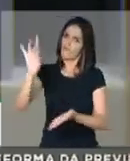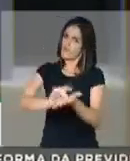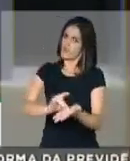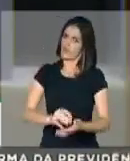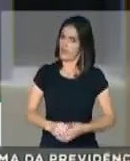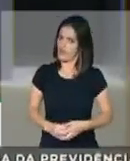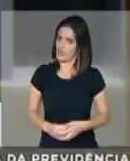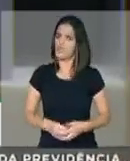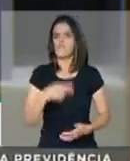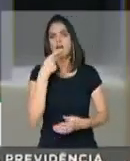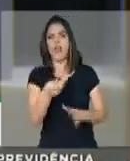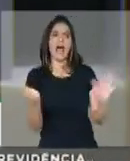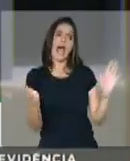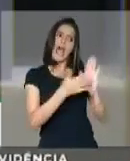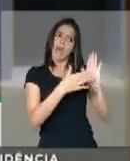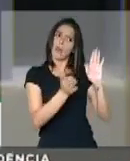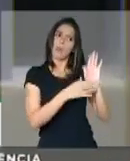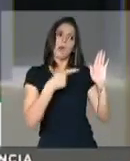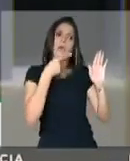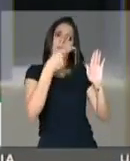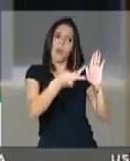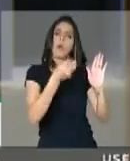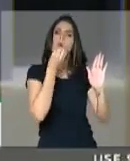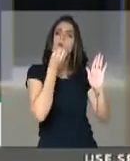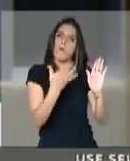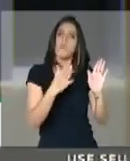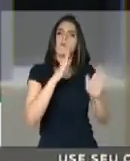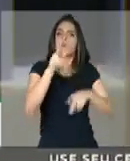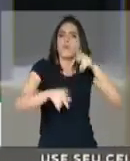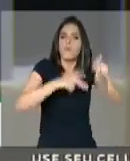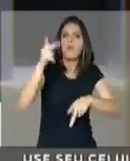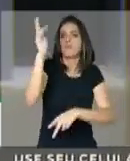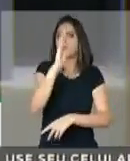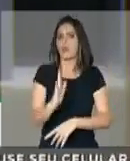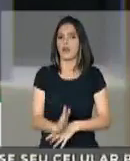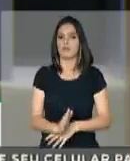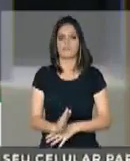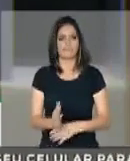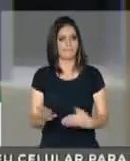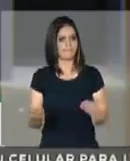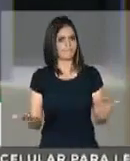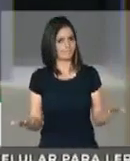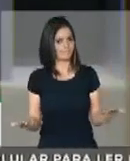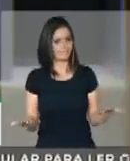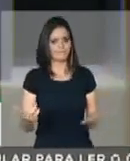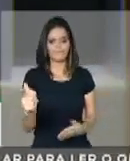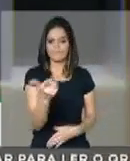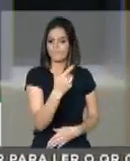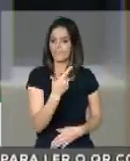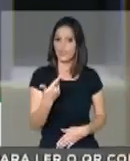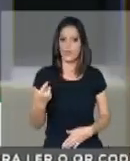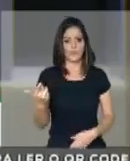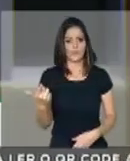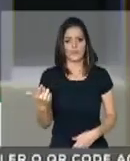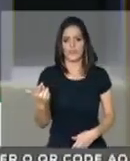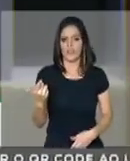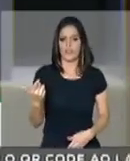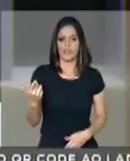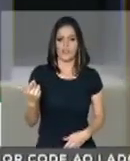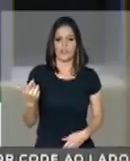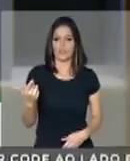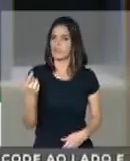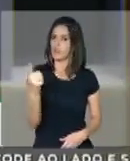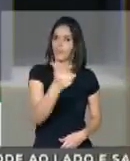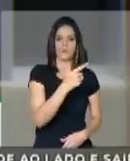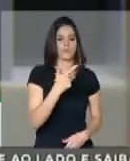que estão fazendo isto pelo Brasil. Não existe Brasil num retrato desenhado no mapa